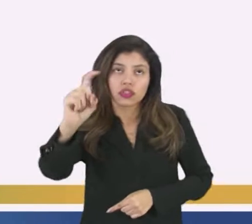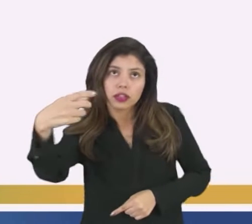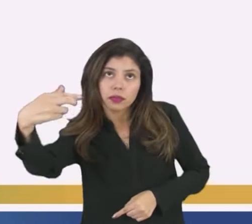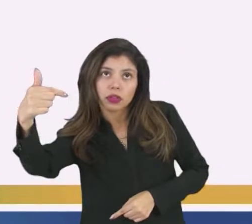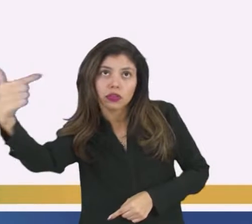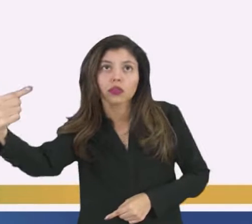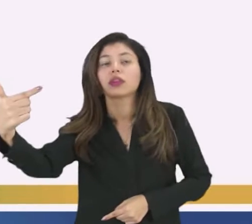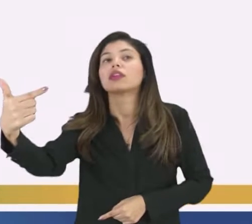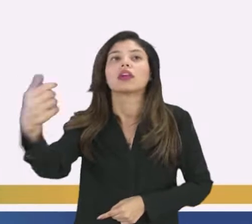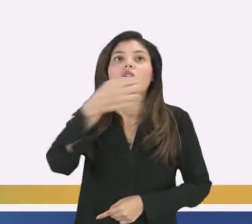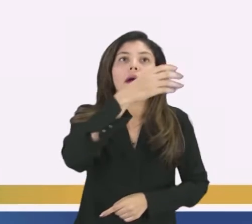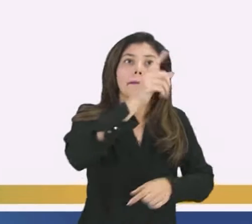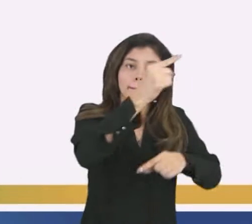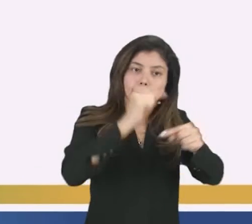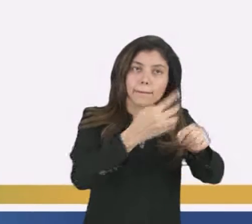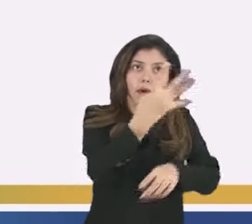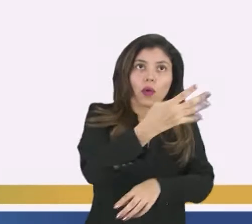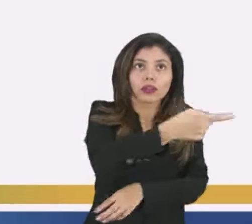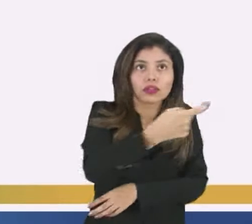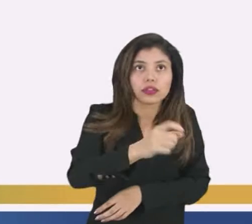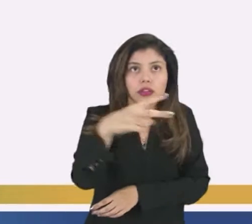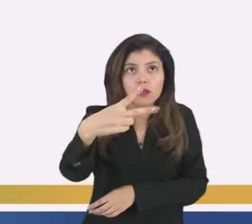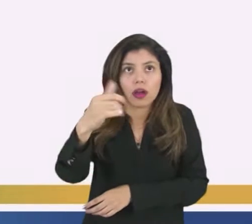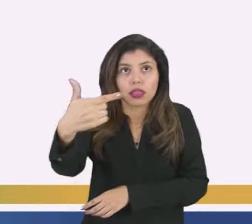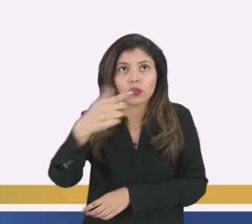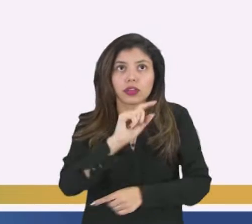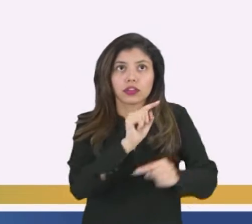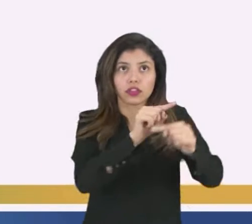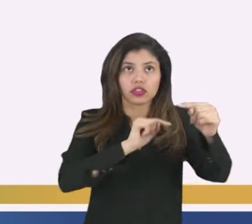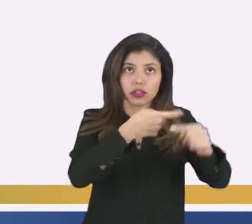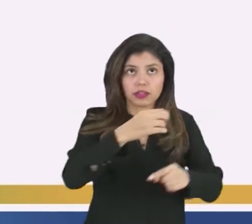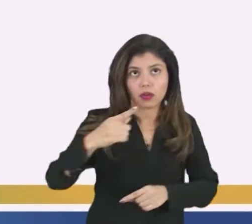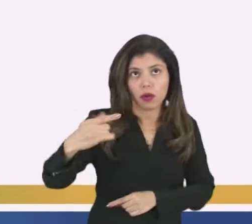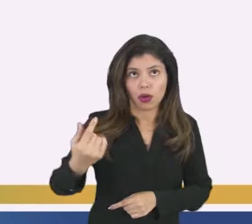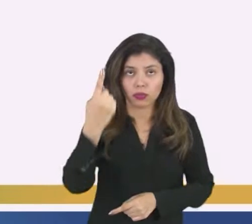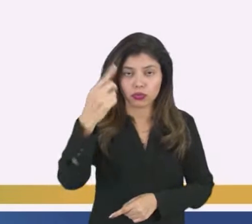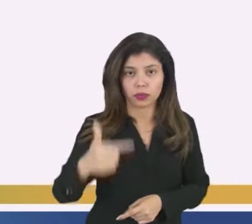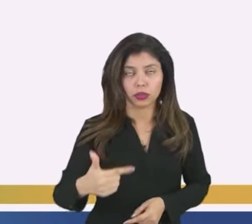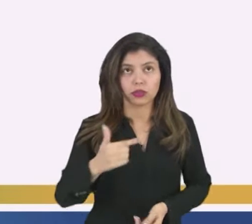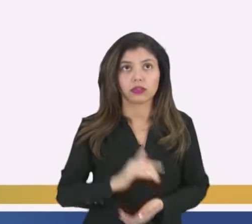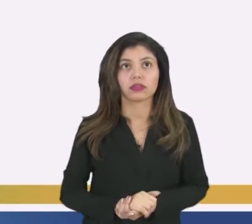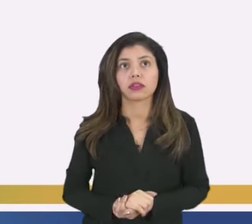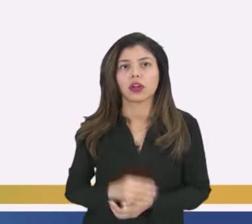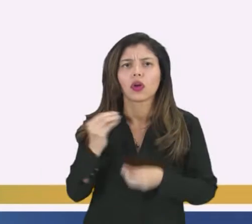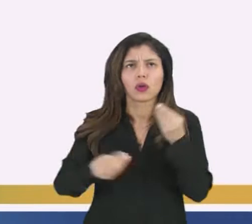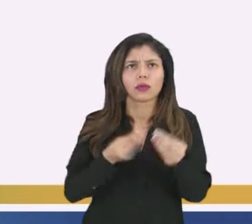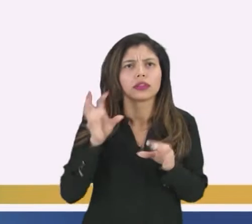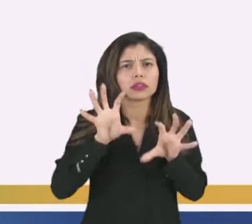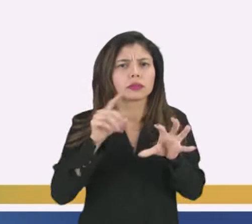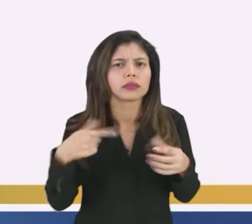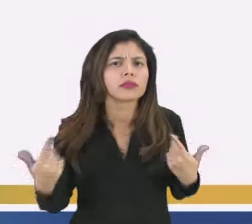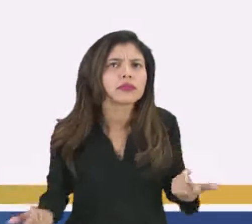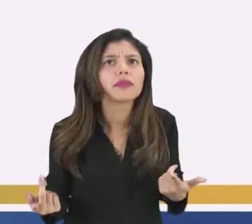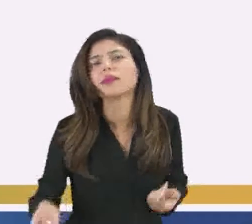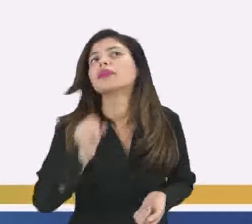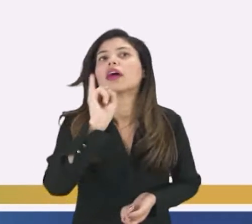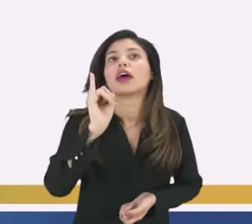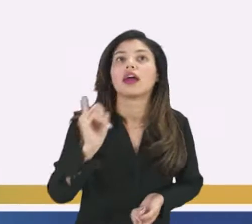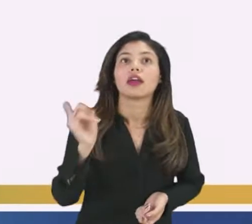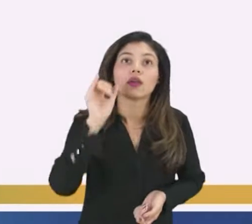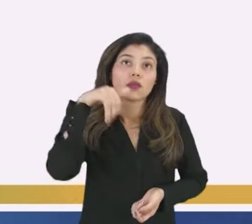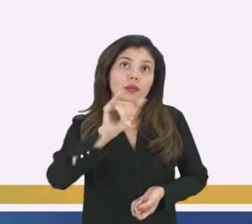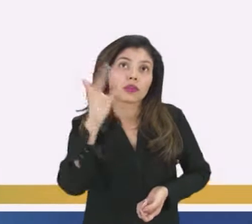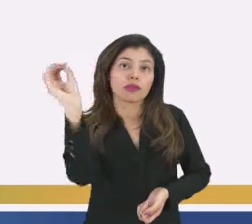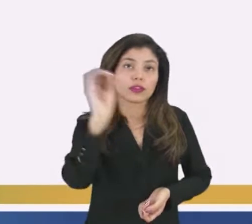menos 2 igual a 0. Passa o 4 dividindo. Eu vou encontrar x igual a 1 sobre 2. Espera aí, como assim, professor? Se o y